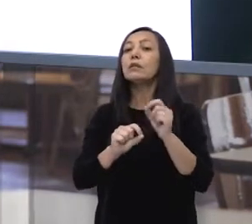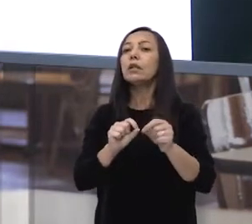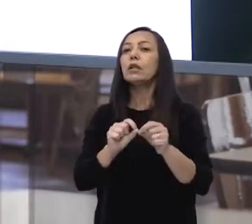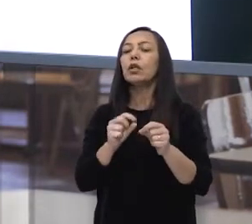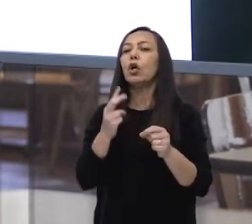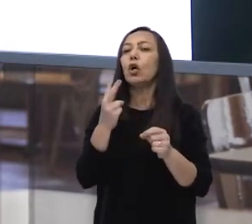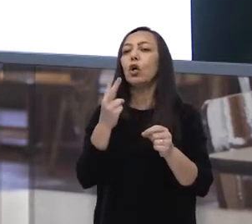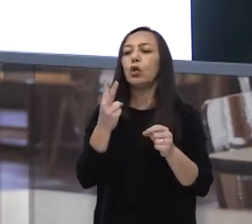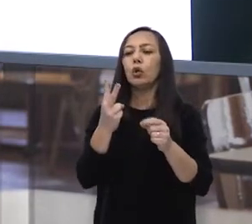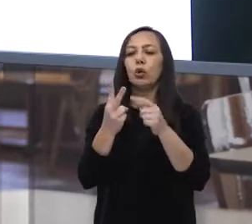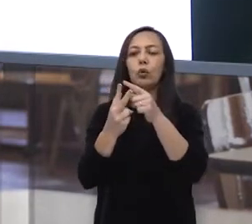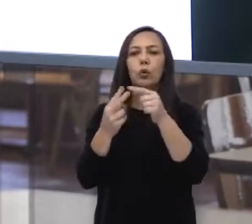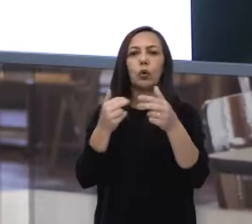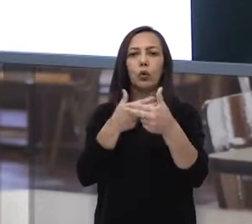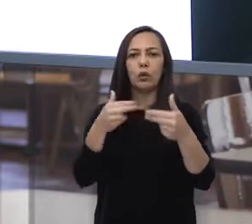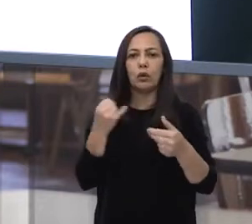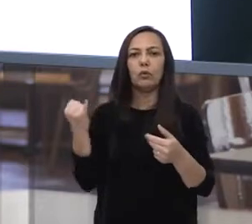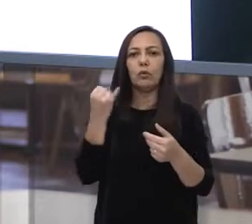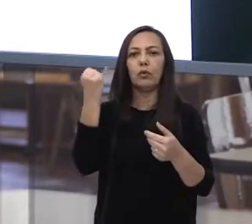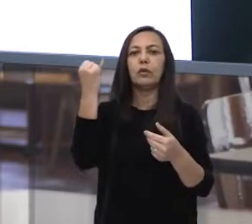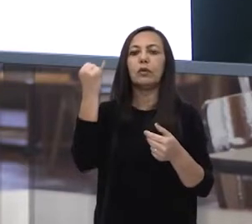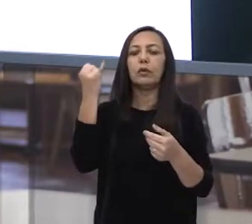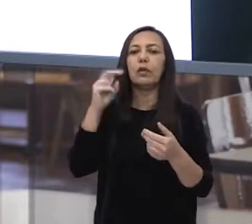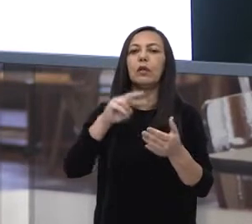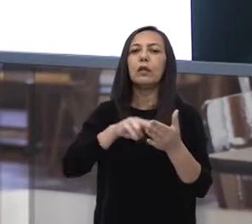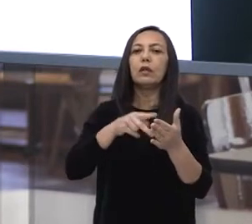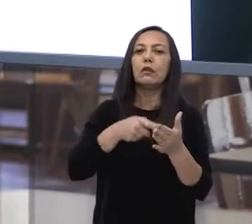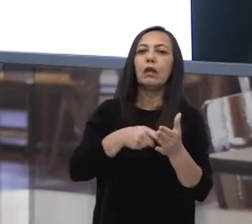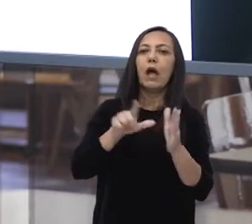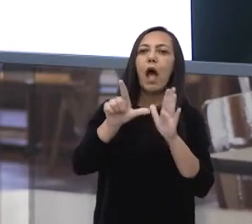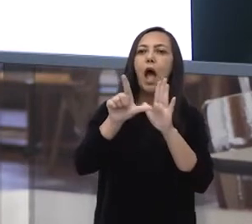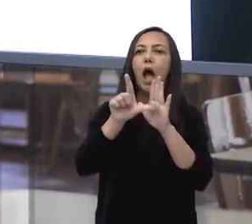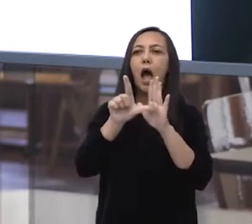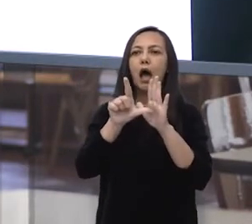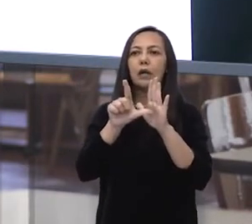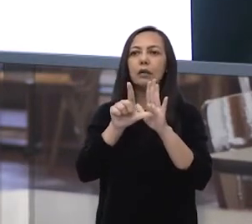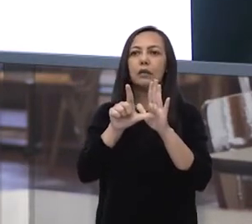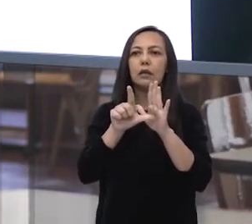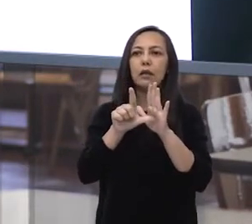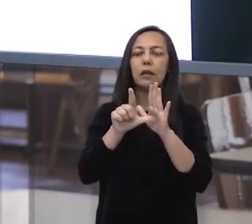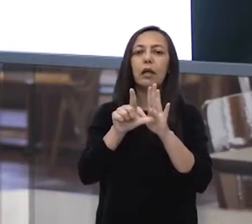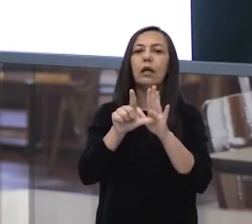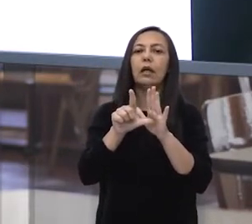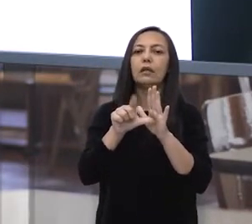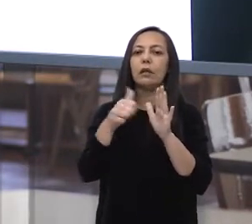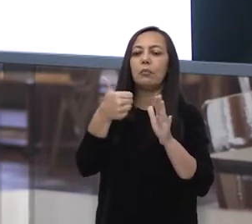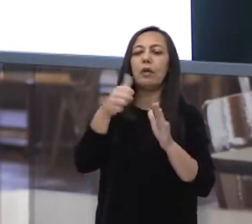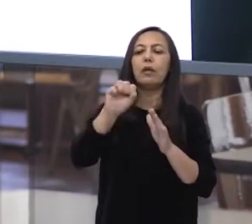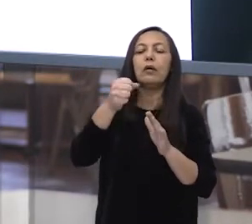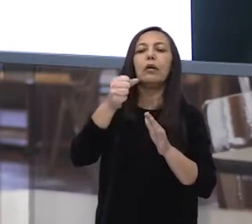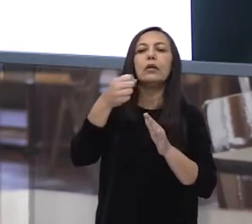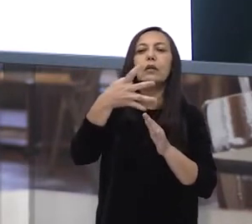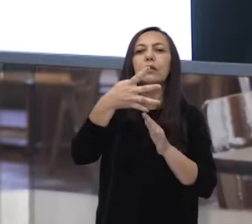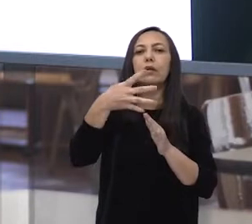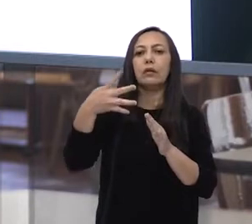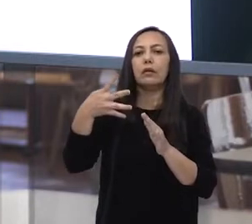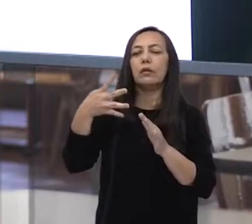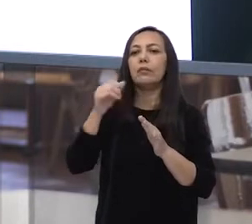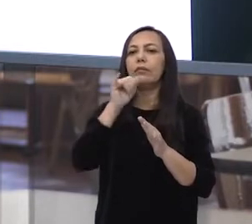coisas que merecem atenção. A tarifa Alves Branco, de 1844, que foi a taxação de produtos